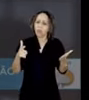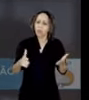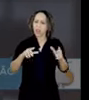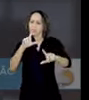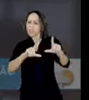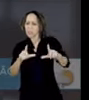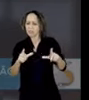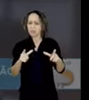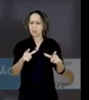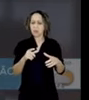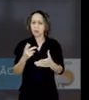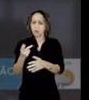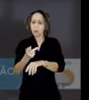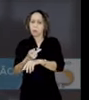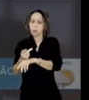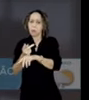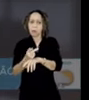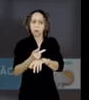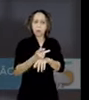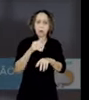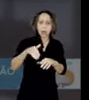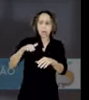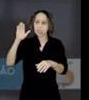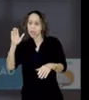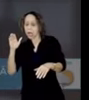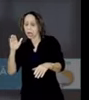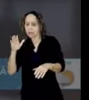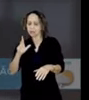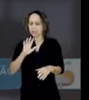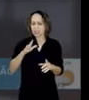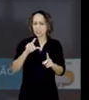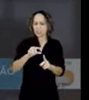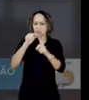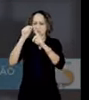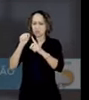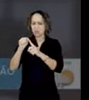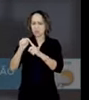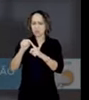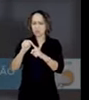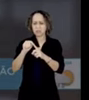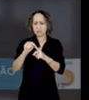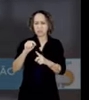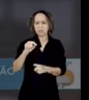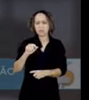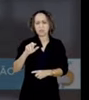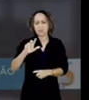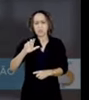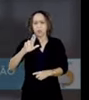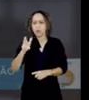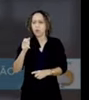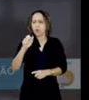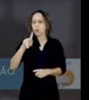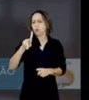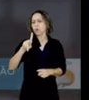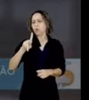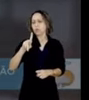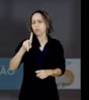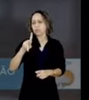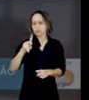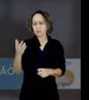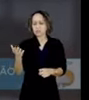num berçário. Sabe, você vai ter gente muito nova. Liderança é uma coisa que nasce com o passar do tempo. Você não cria